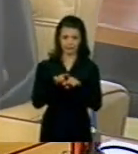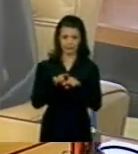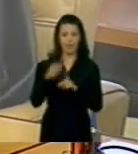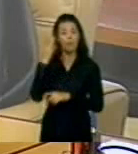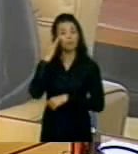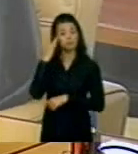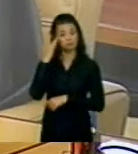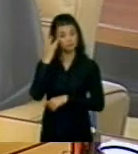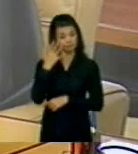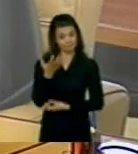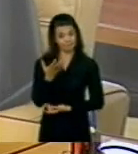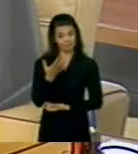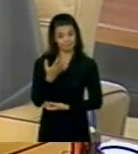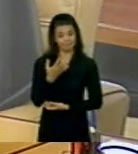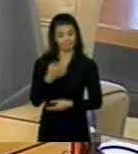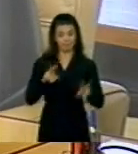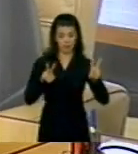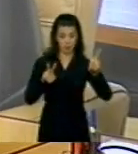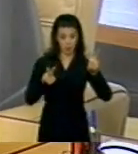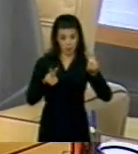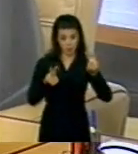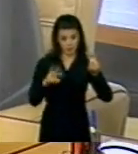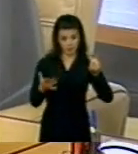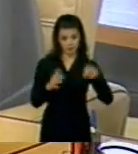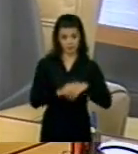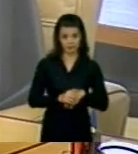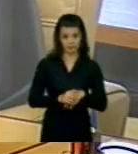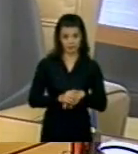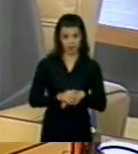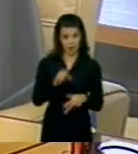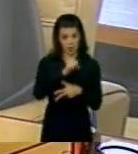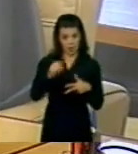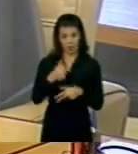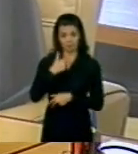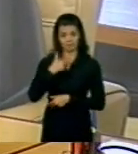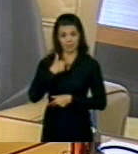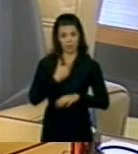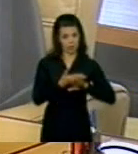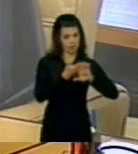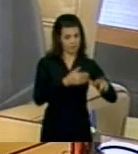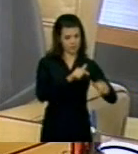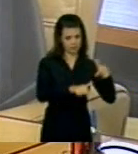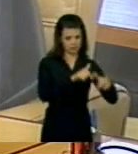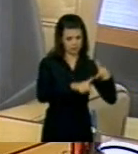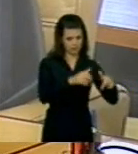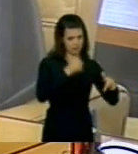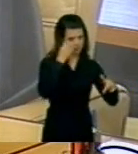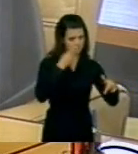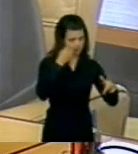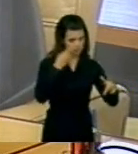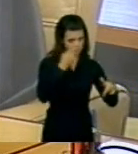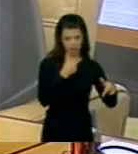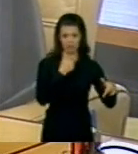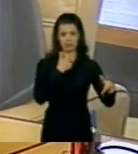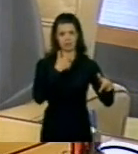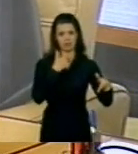e cito novamente entre aspas, não sendo lícito o Poder Judiciário afastar um parlamentar de suas funções por meio da